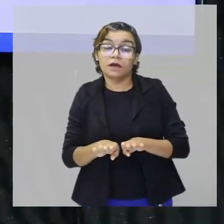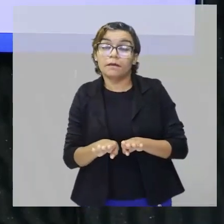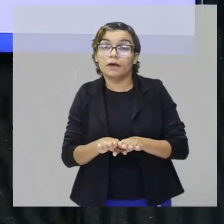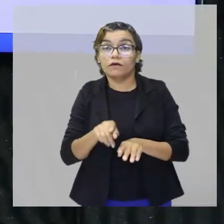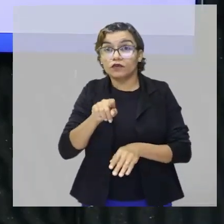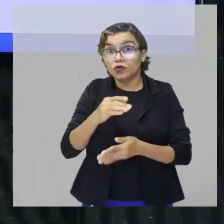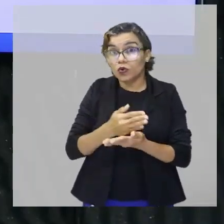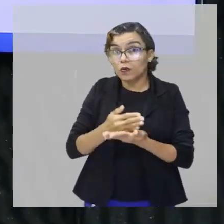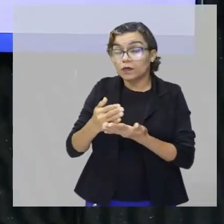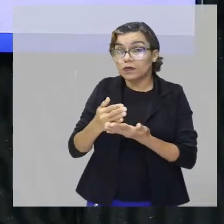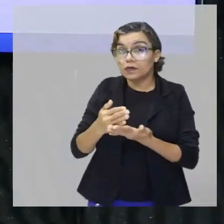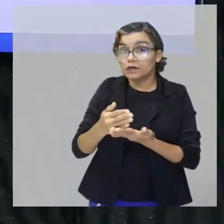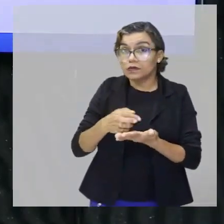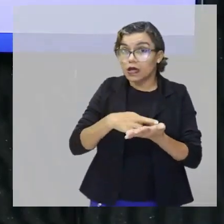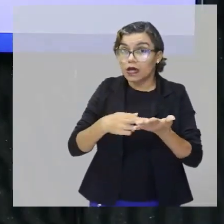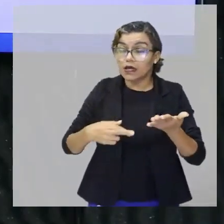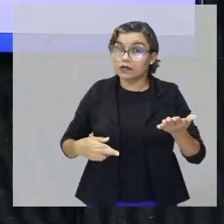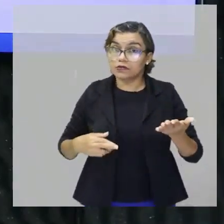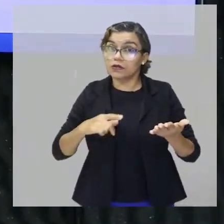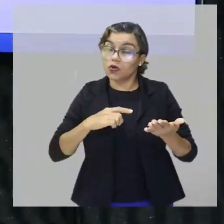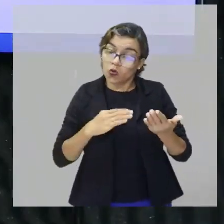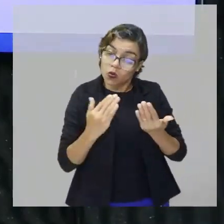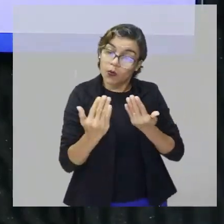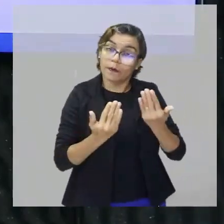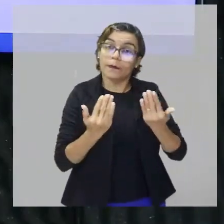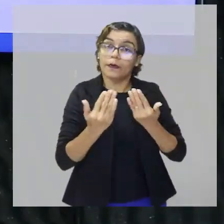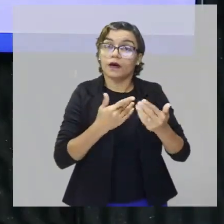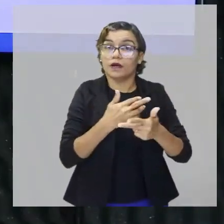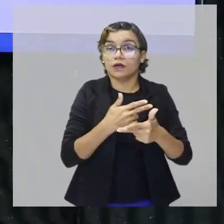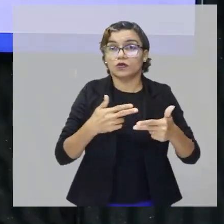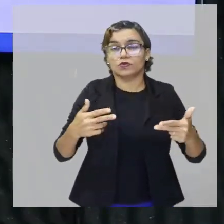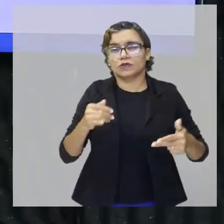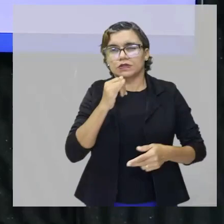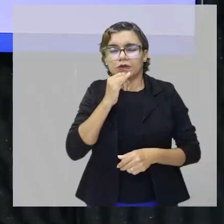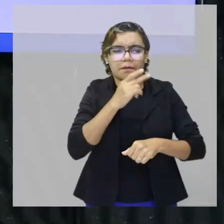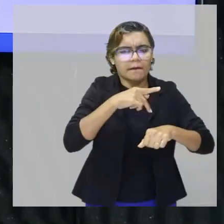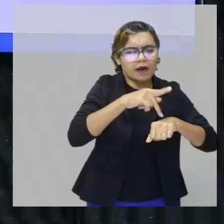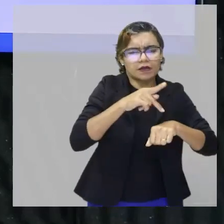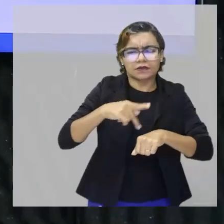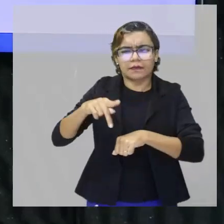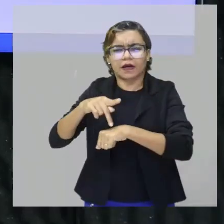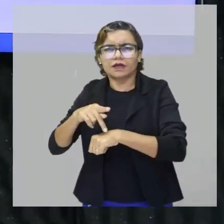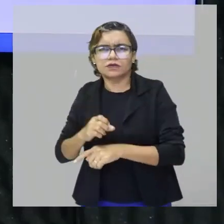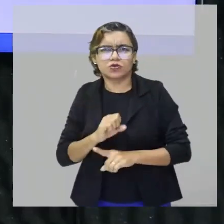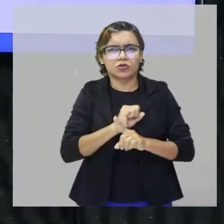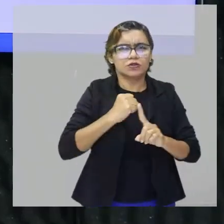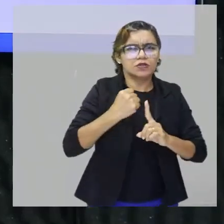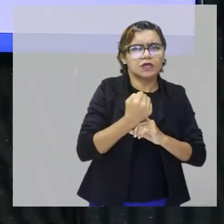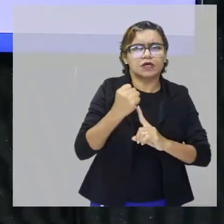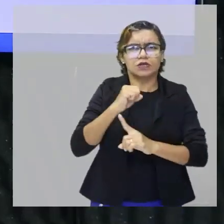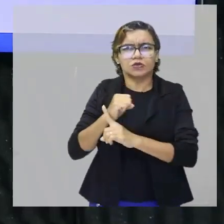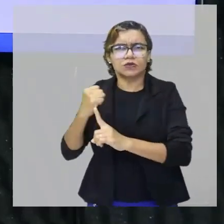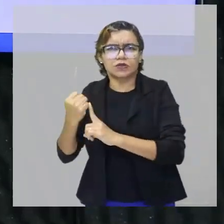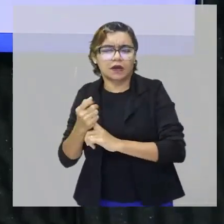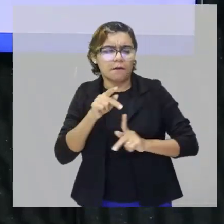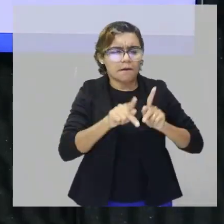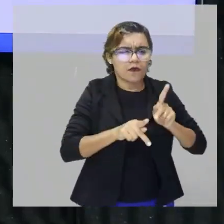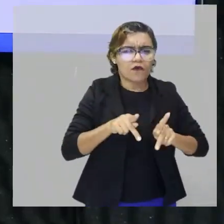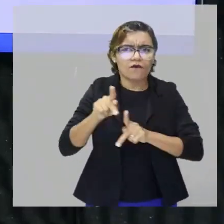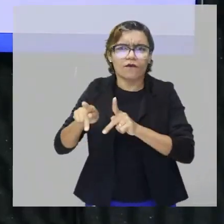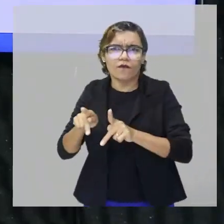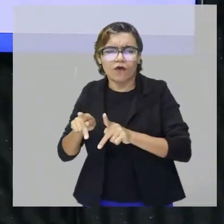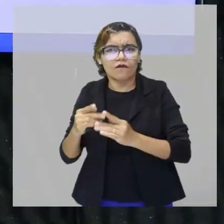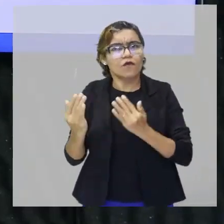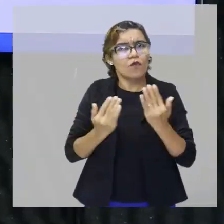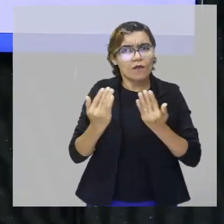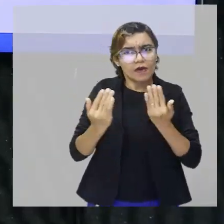a sua redação através de comparações entre países, entre sociedades, entre povos, né? São diversas